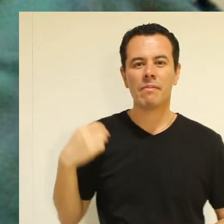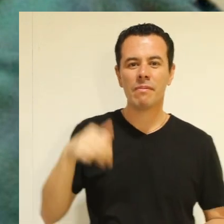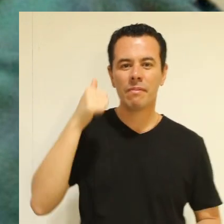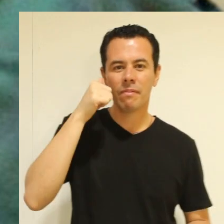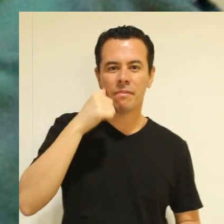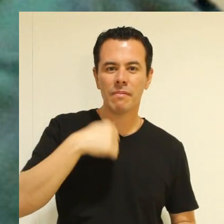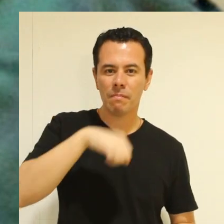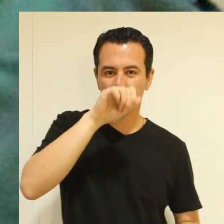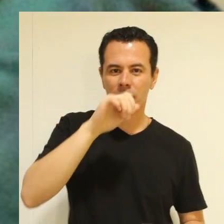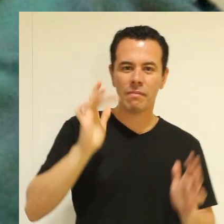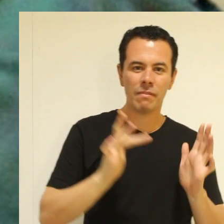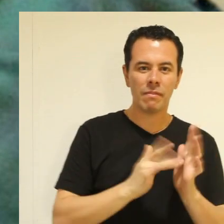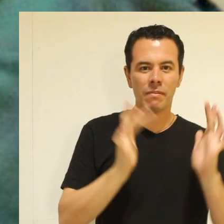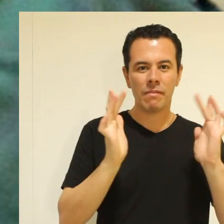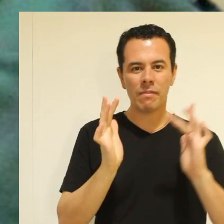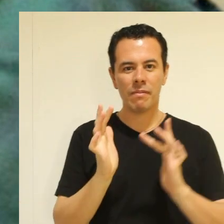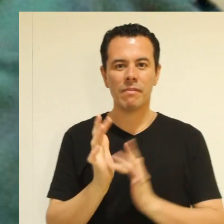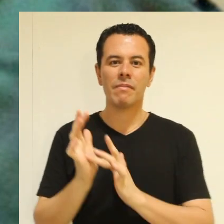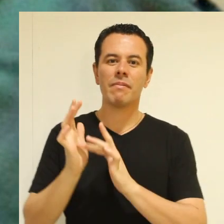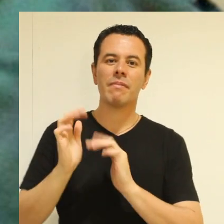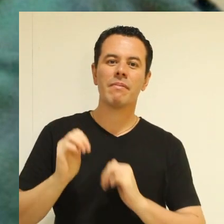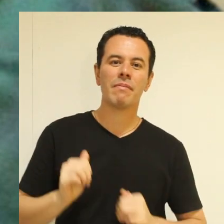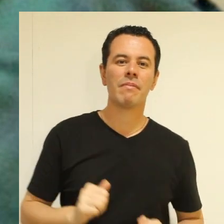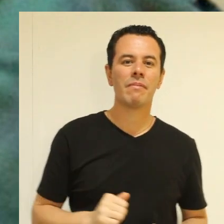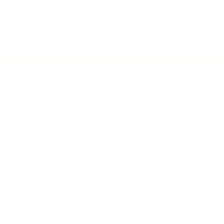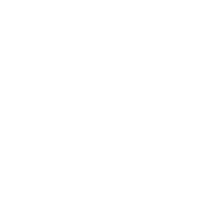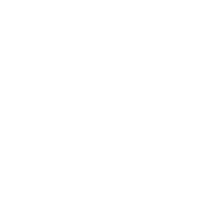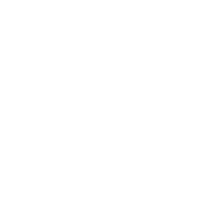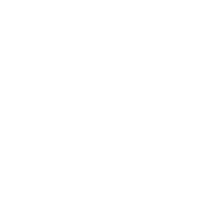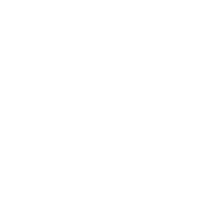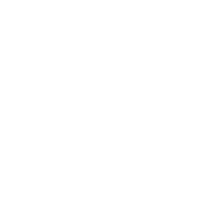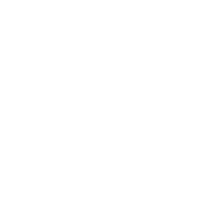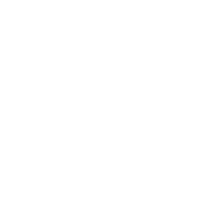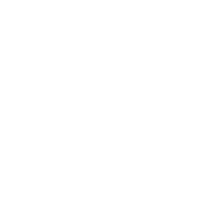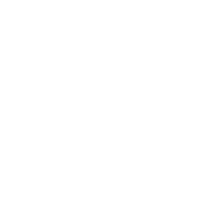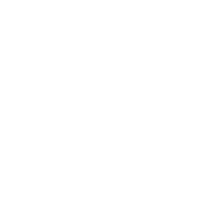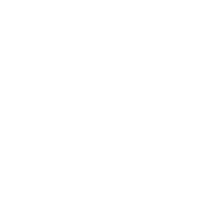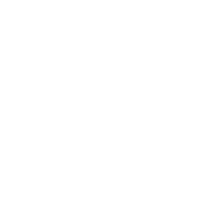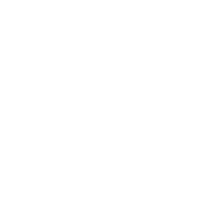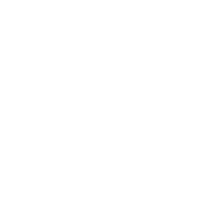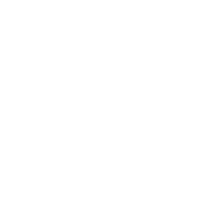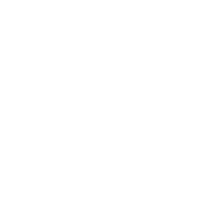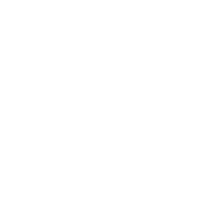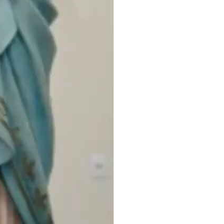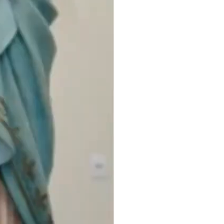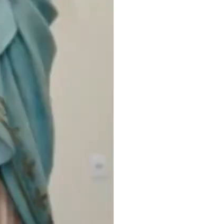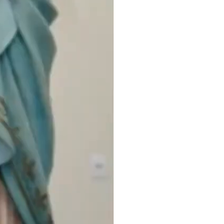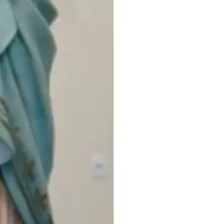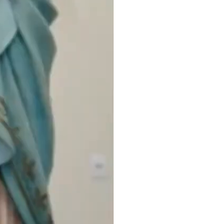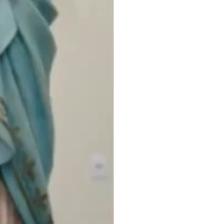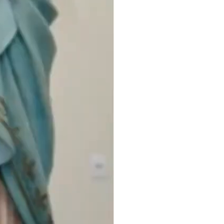Maria, Mãe de Jesus. Ave